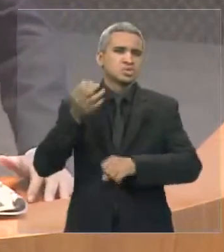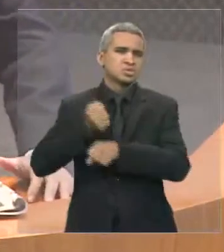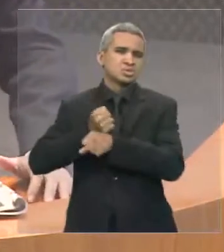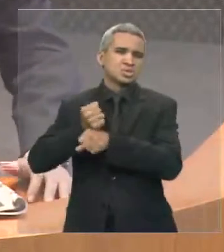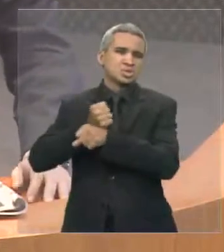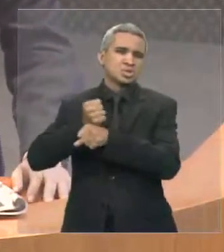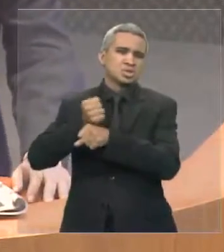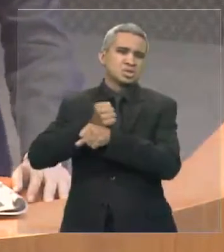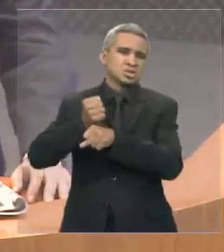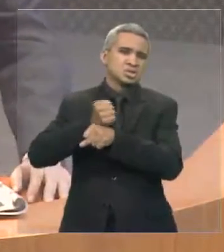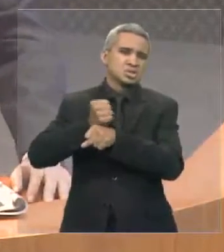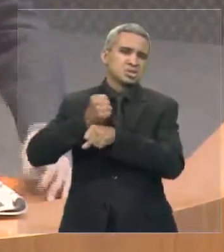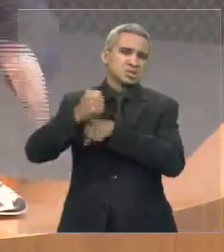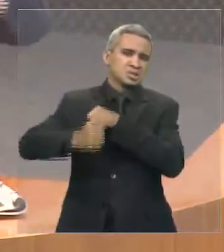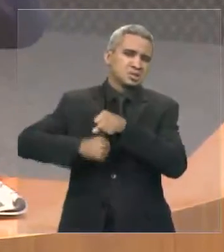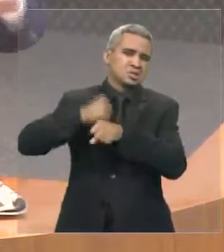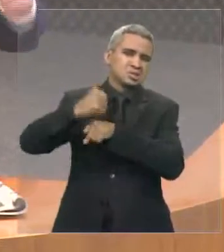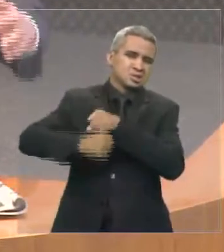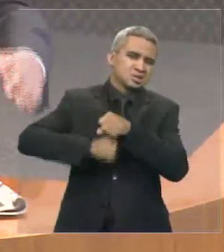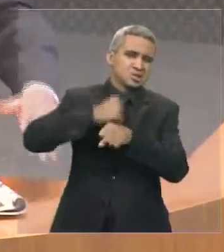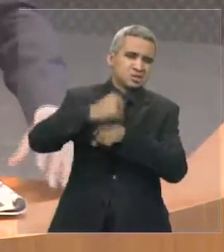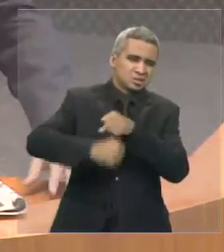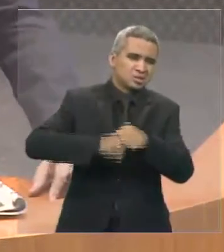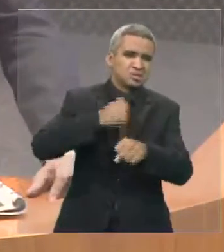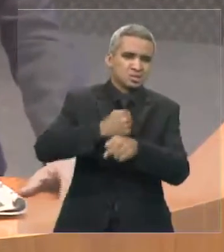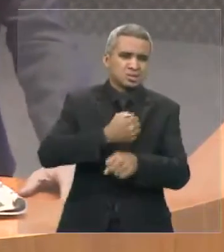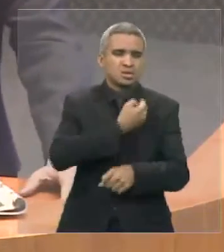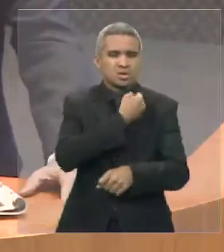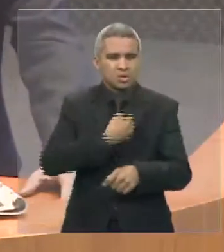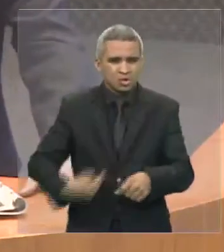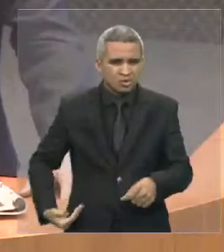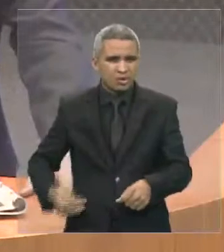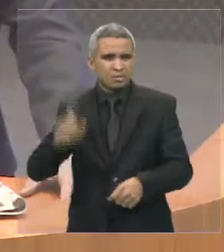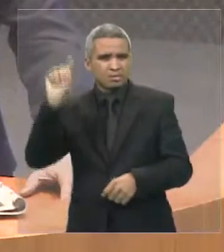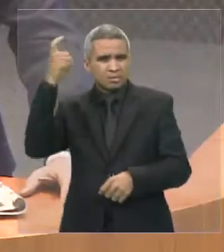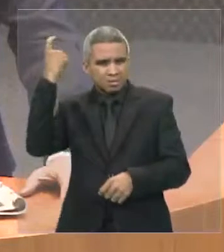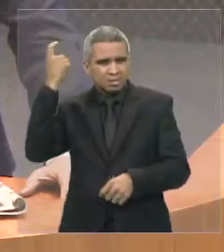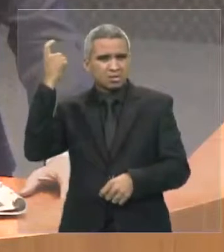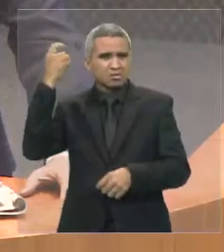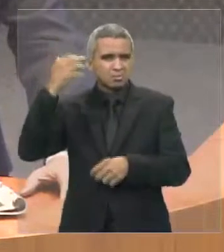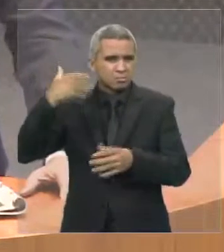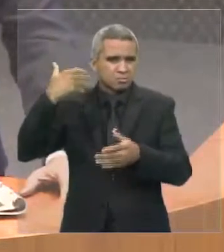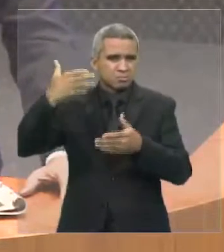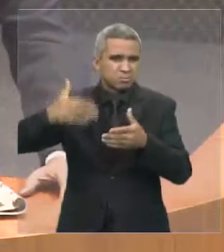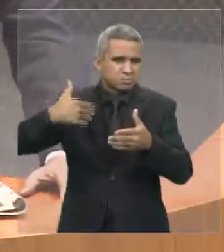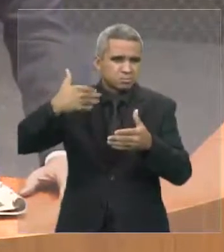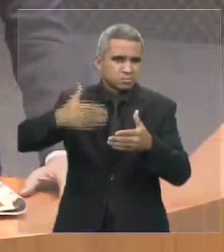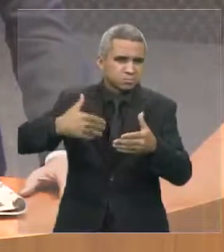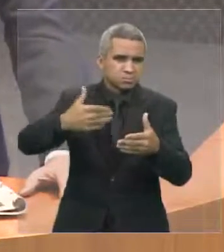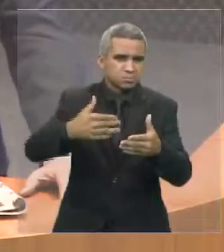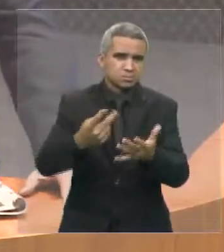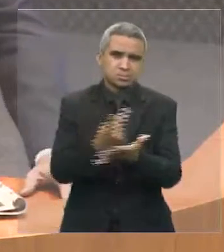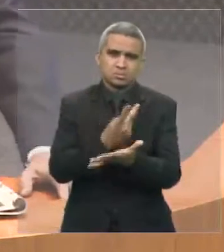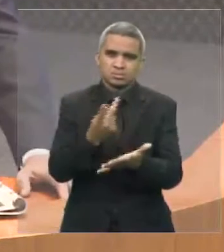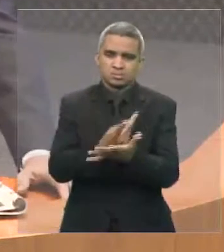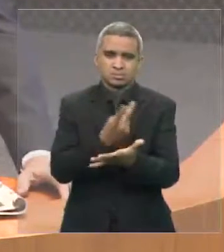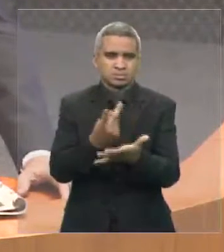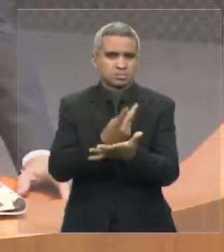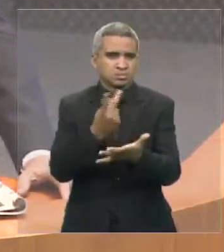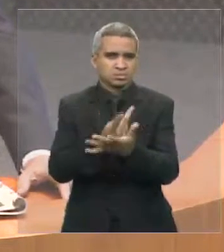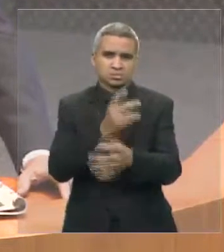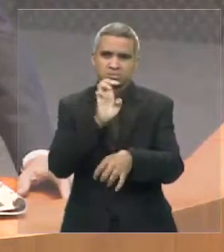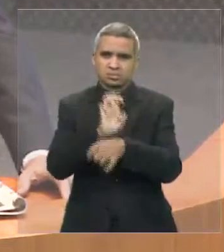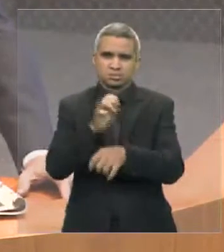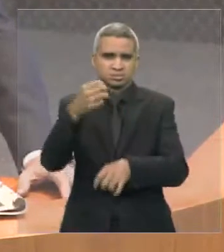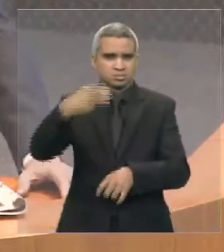por décadas de sucessivos governos que conduziram de maneira errada o destino